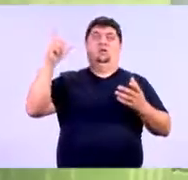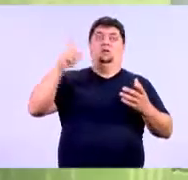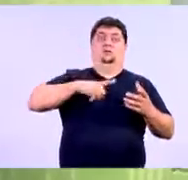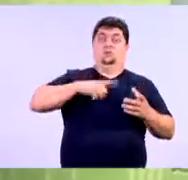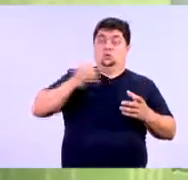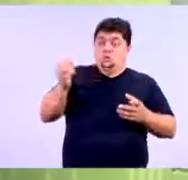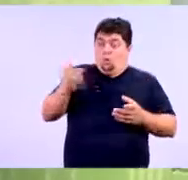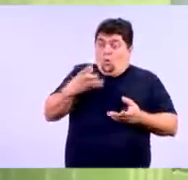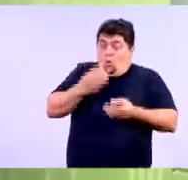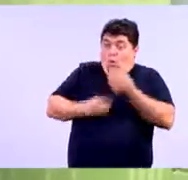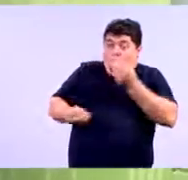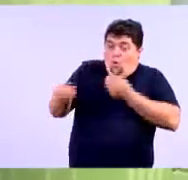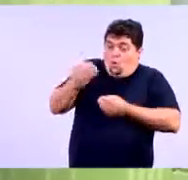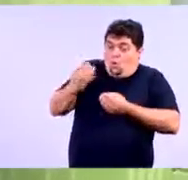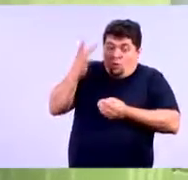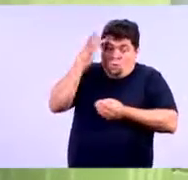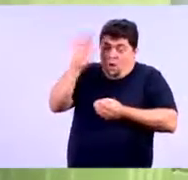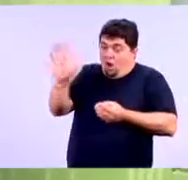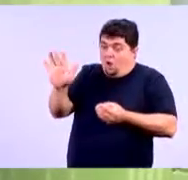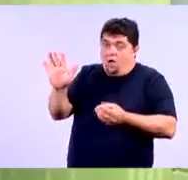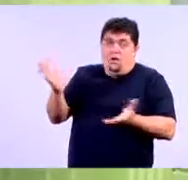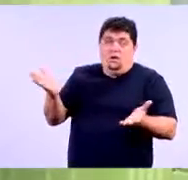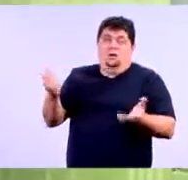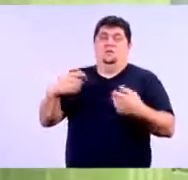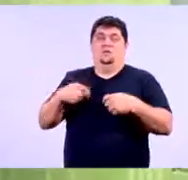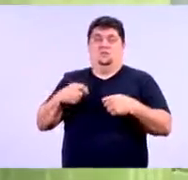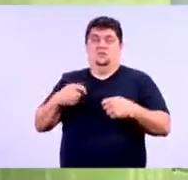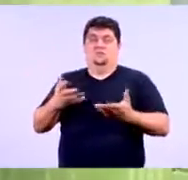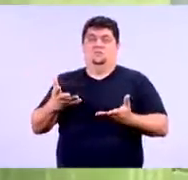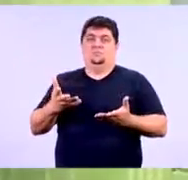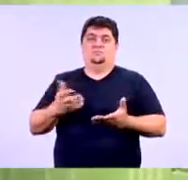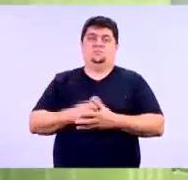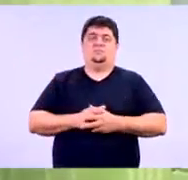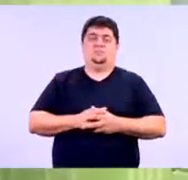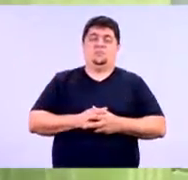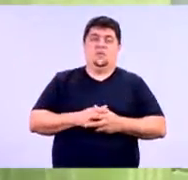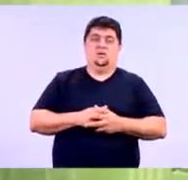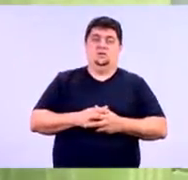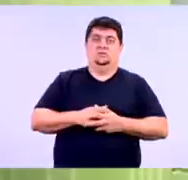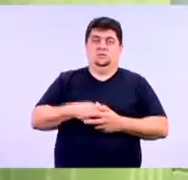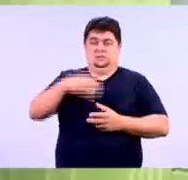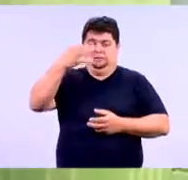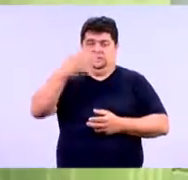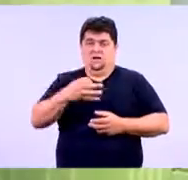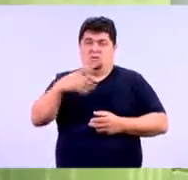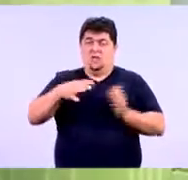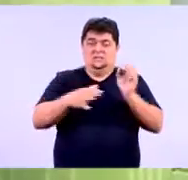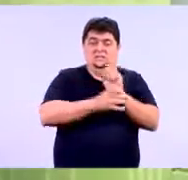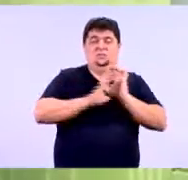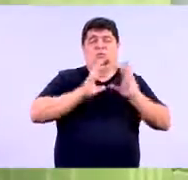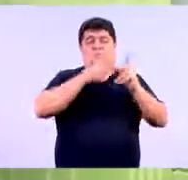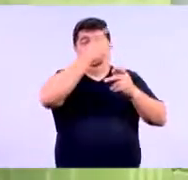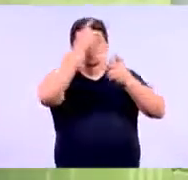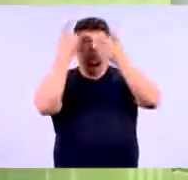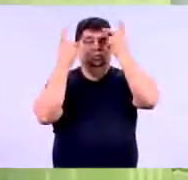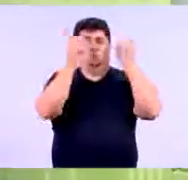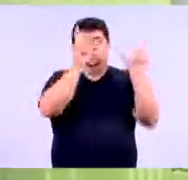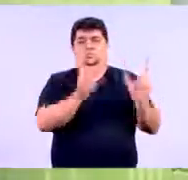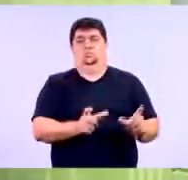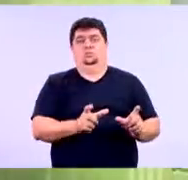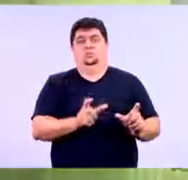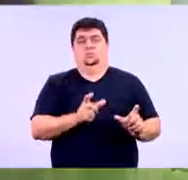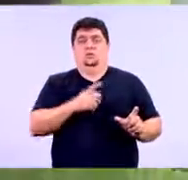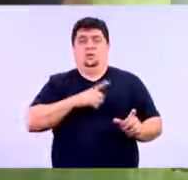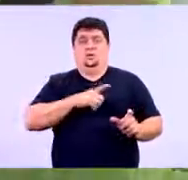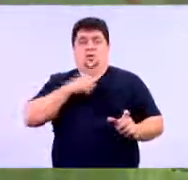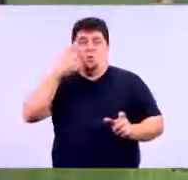para ser descontado, para ser pago, desculpem. Então, essa é uma segurança que nós temos. E temos mais uma